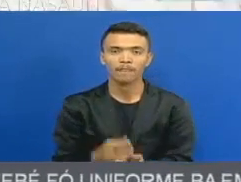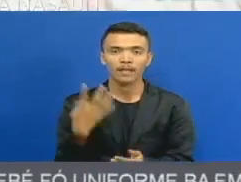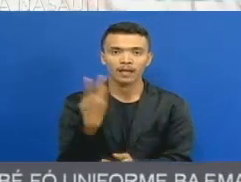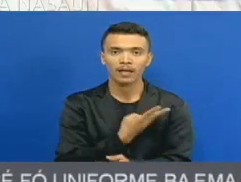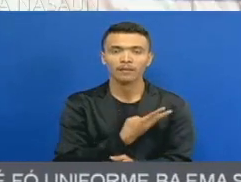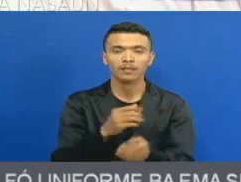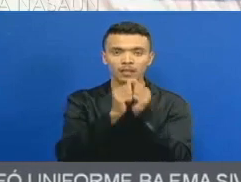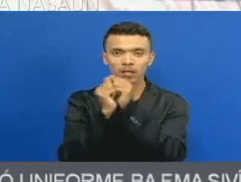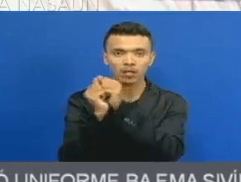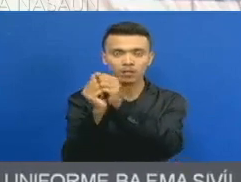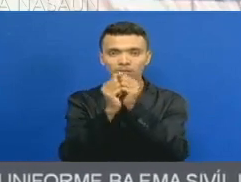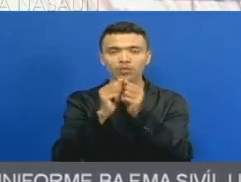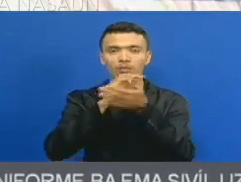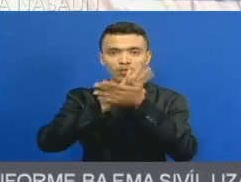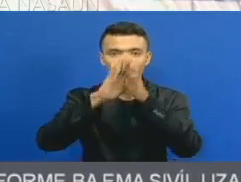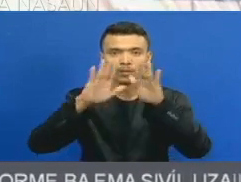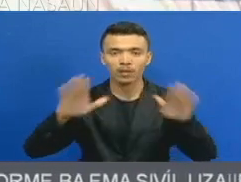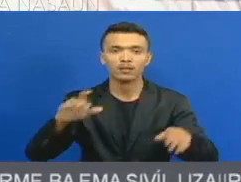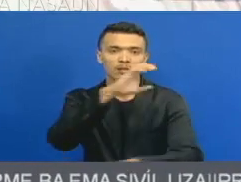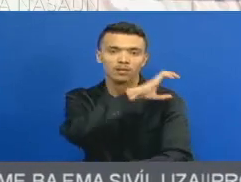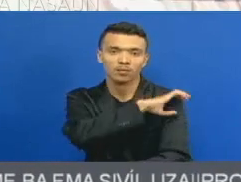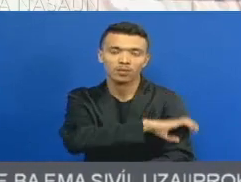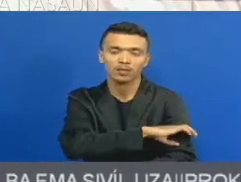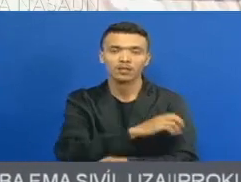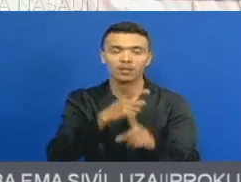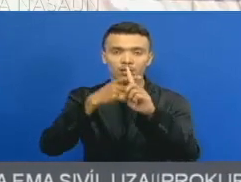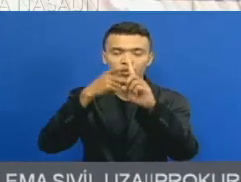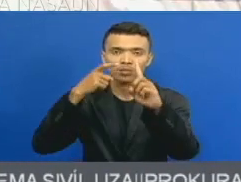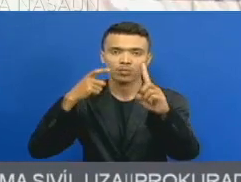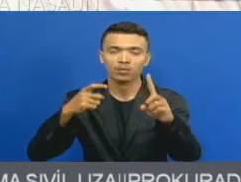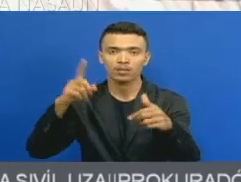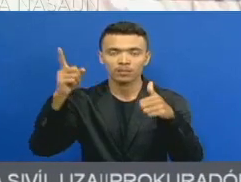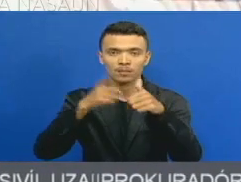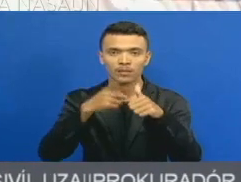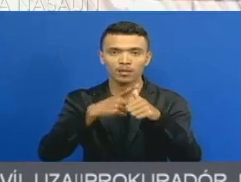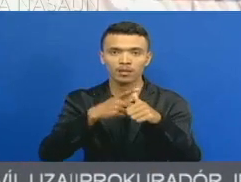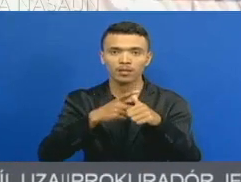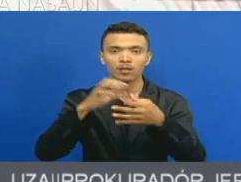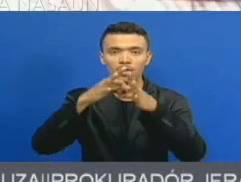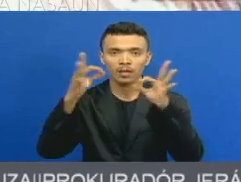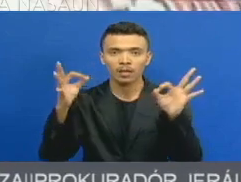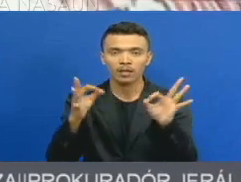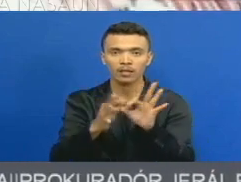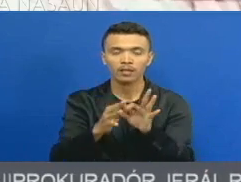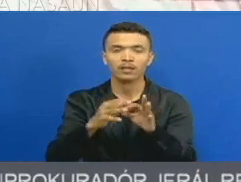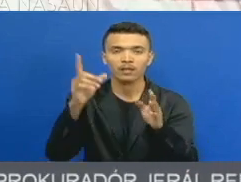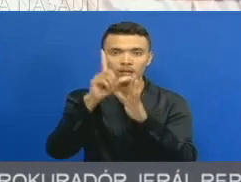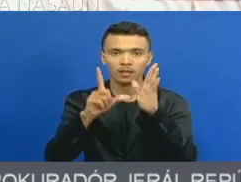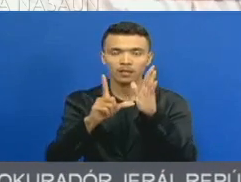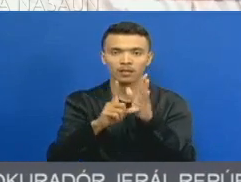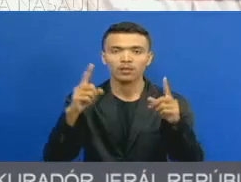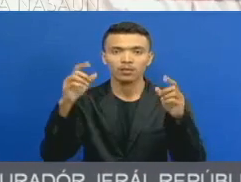amise amete paz na estabilidade e segurança interna nian. Lihosi, ida, manutenção, ordem pública